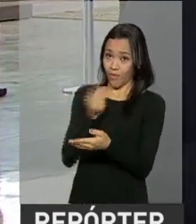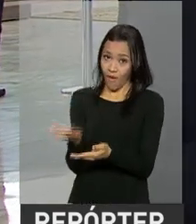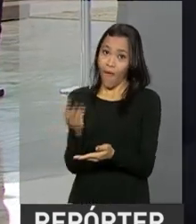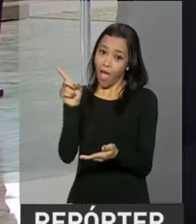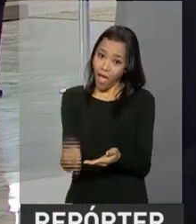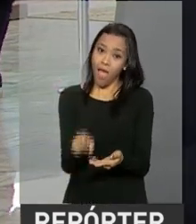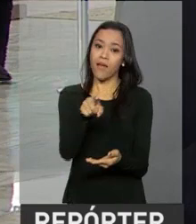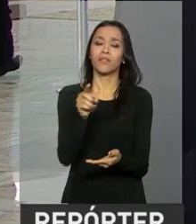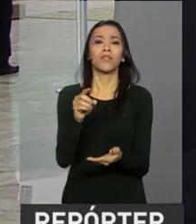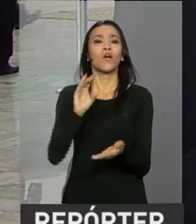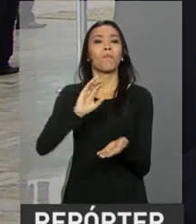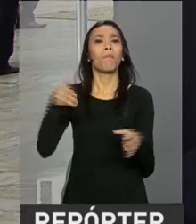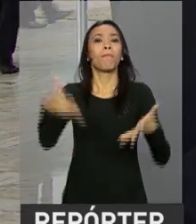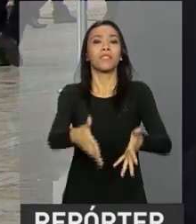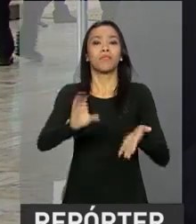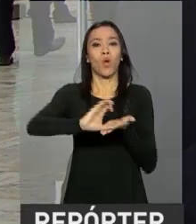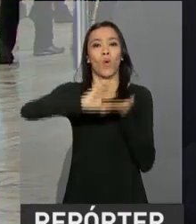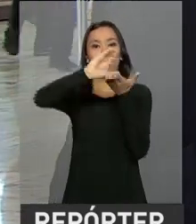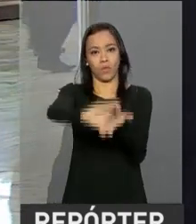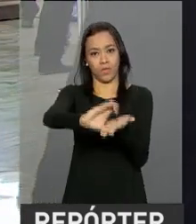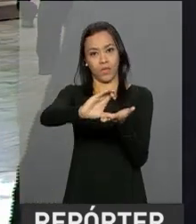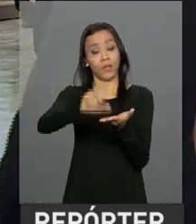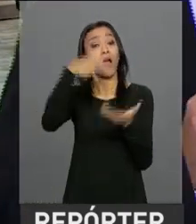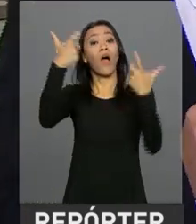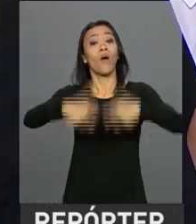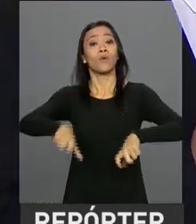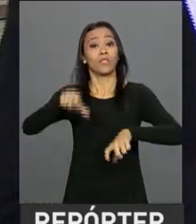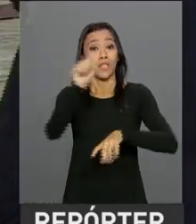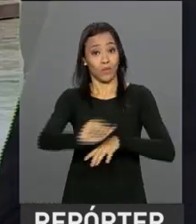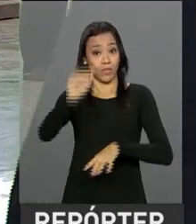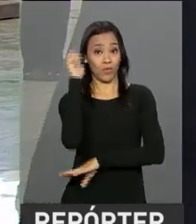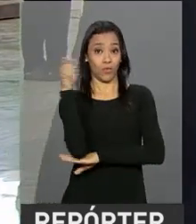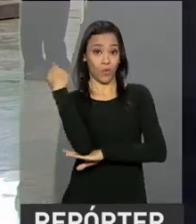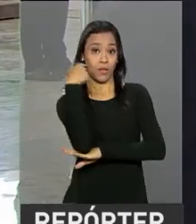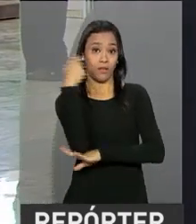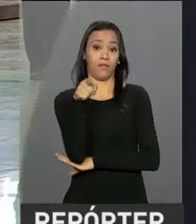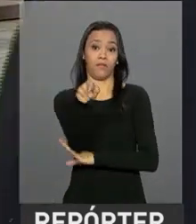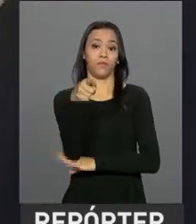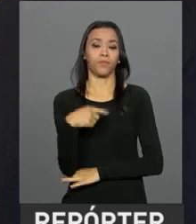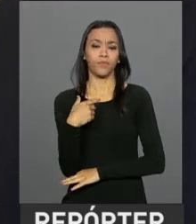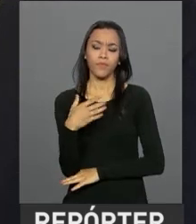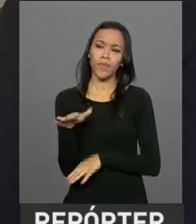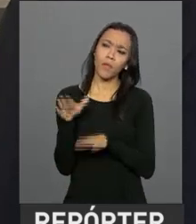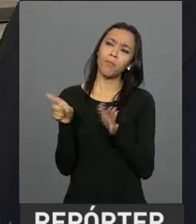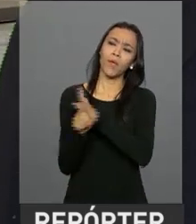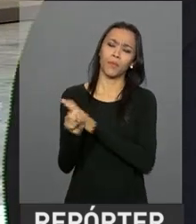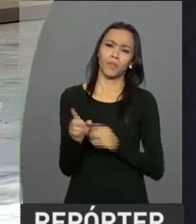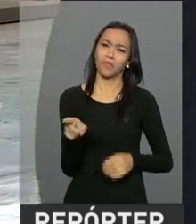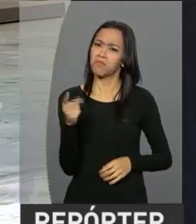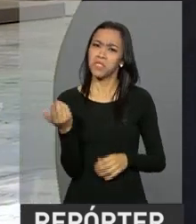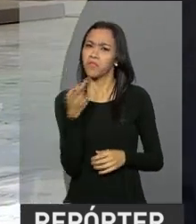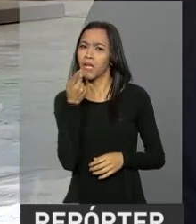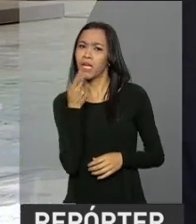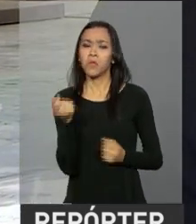lado ele é Conselheiro da associação comercial de Porto Alegre bom vamos conversar um pouquinho com ele agora ao vivo eh conselheira eu queria que o senhor comentasse aí